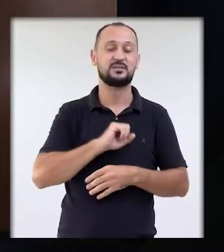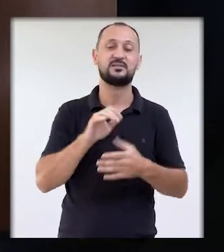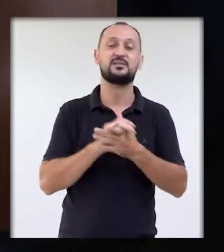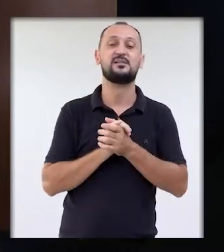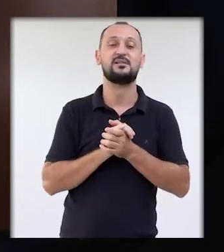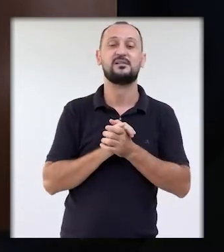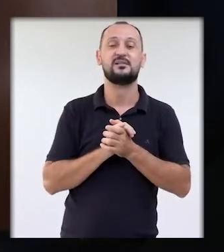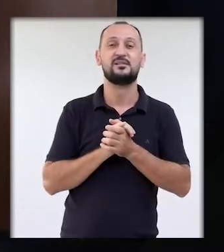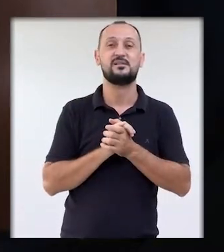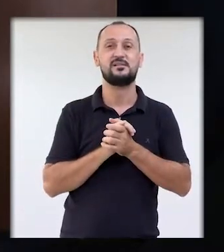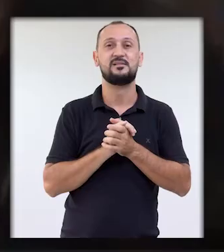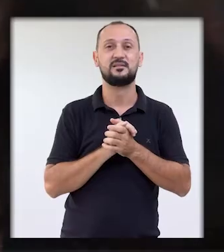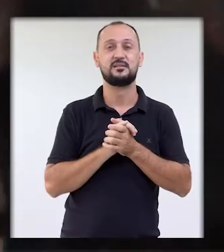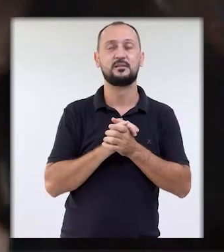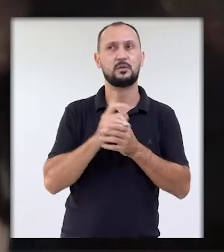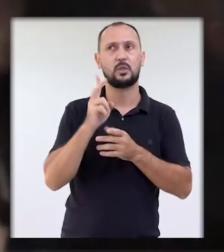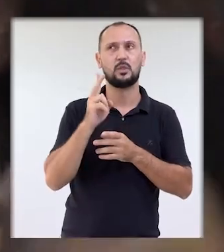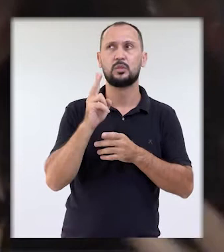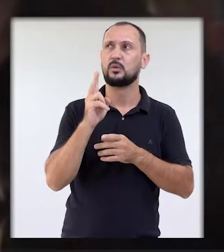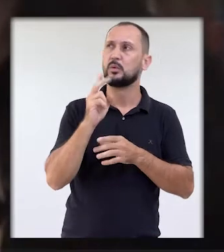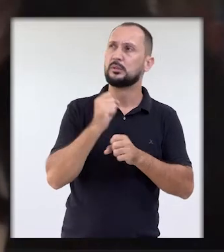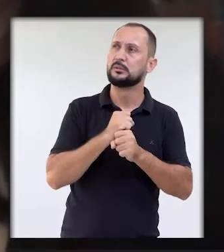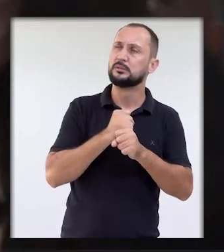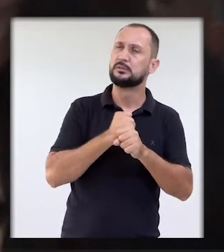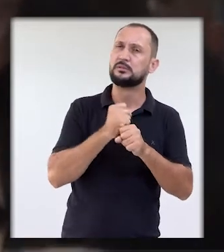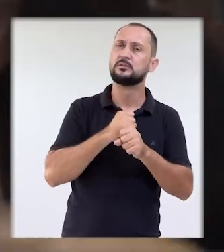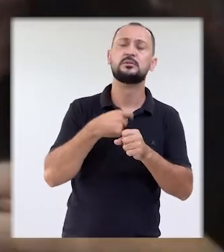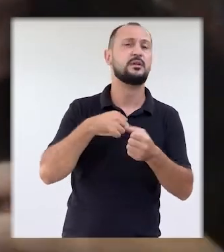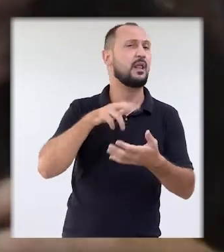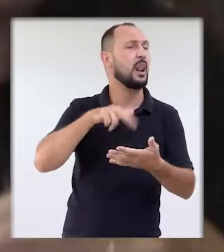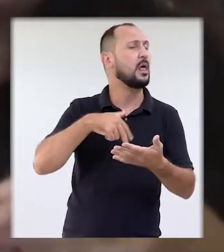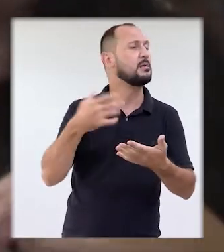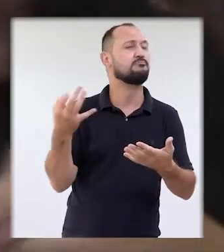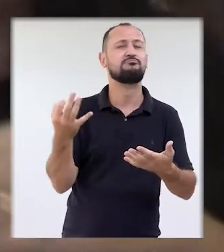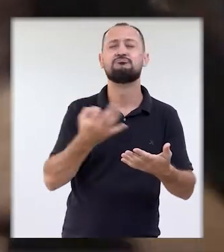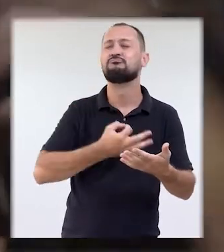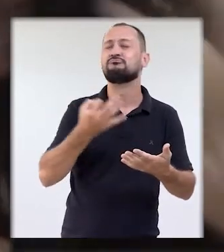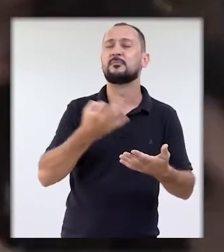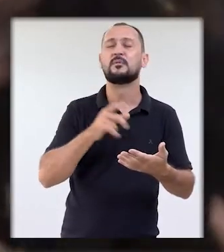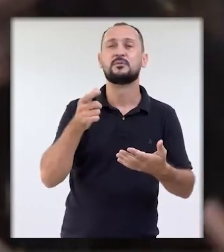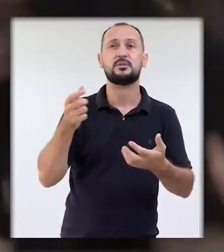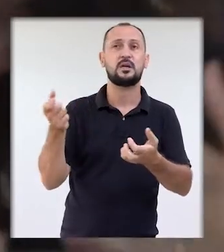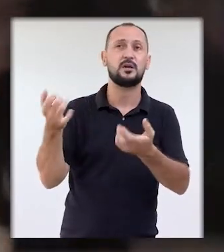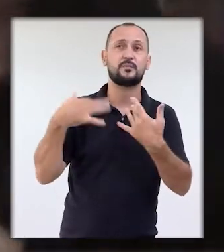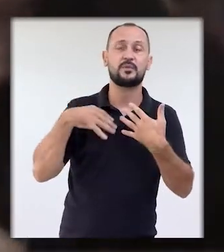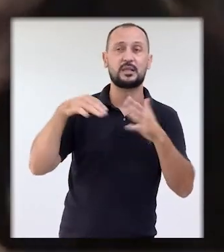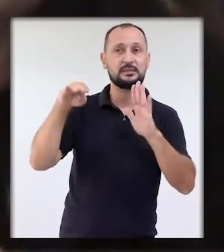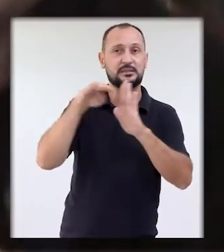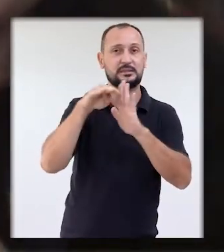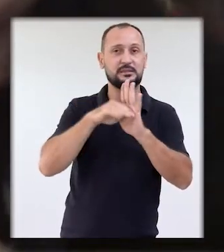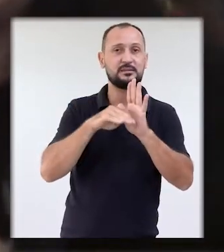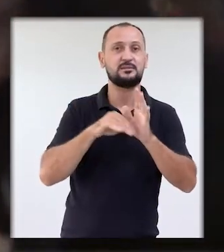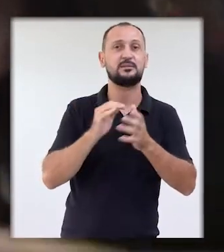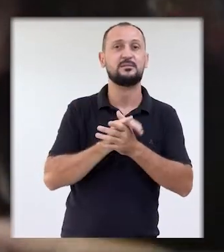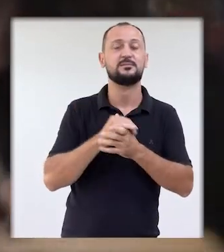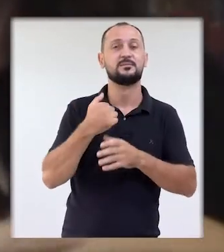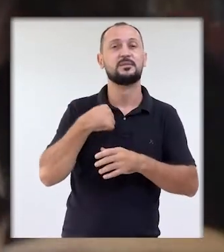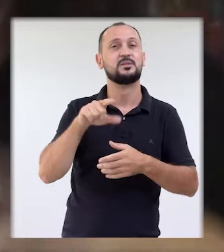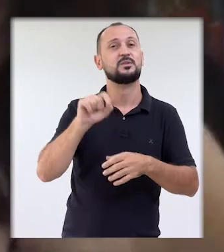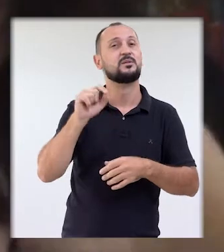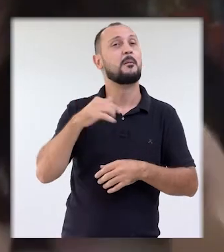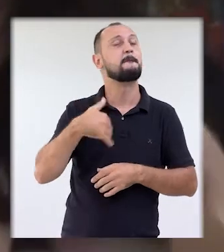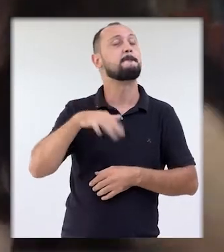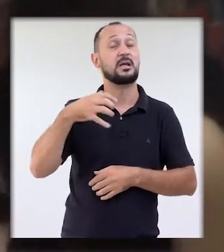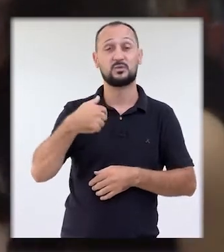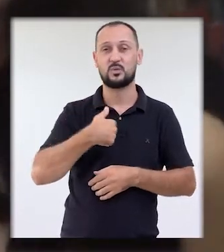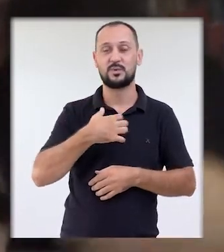né? nesses 2, assim, claro, a gente teve leituras maravilhosas, você citou alguns aí, mas